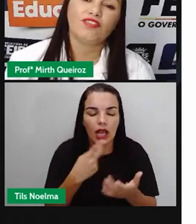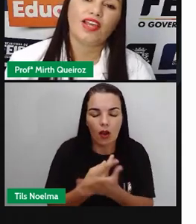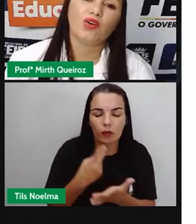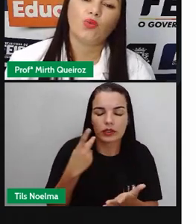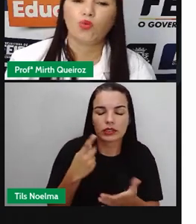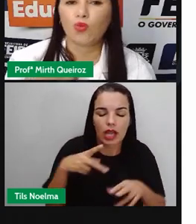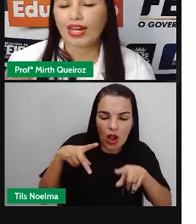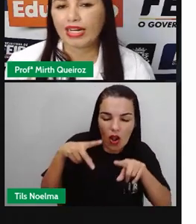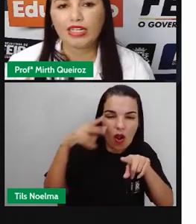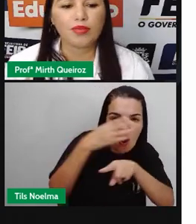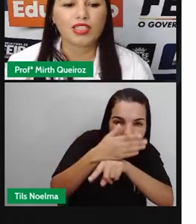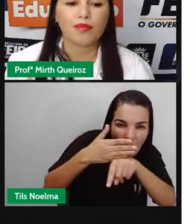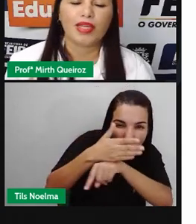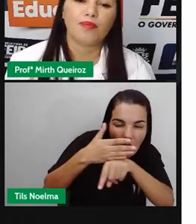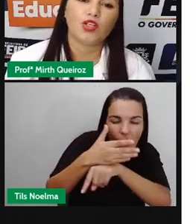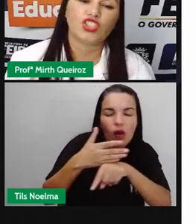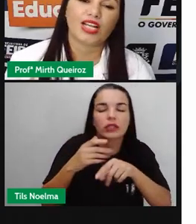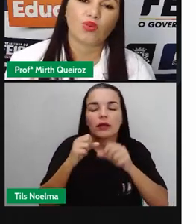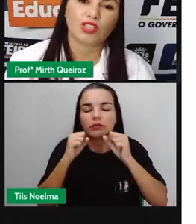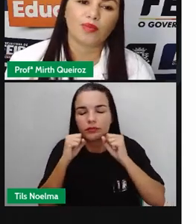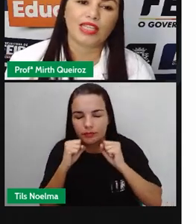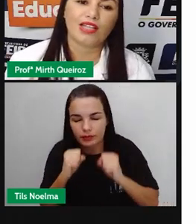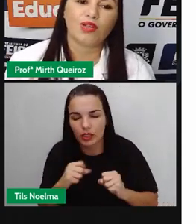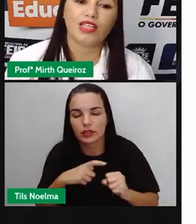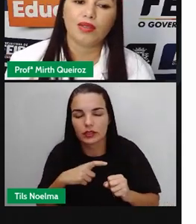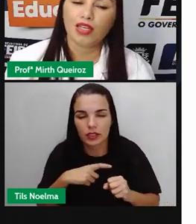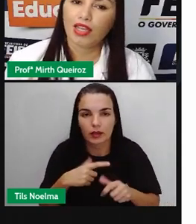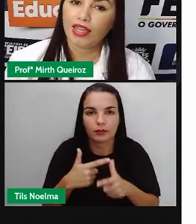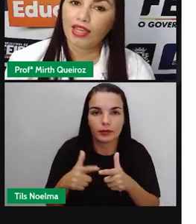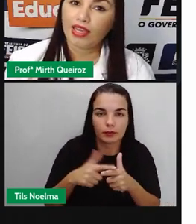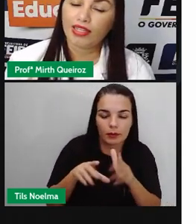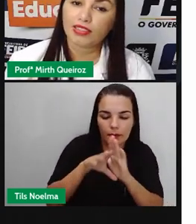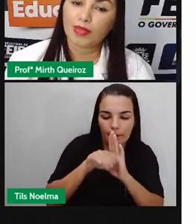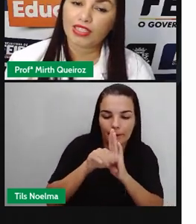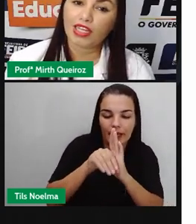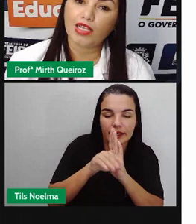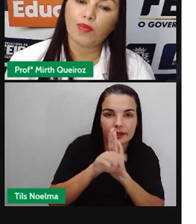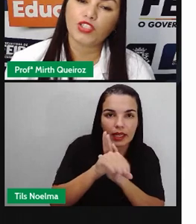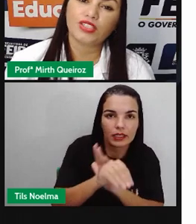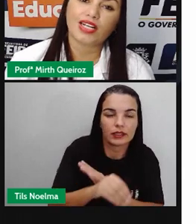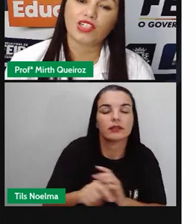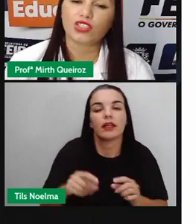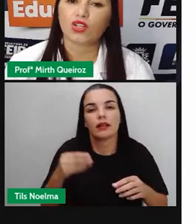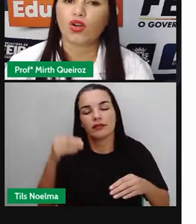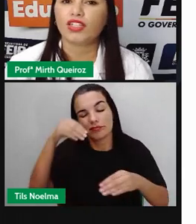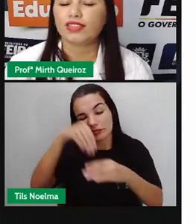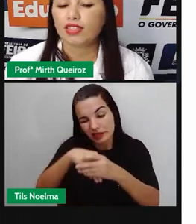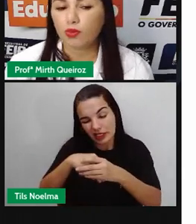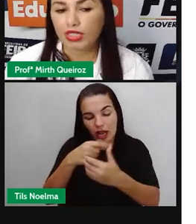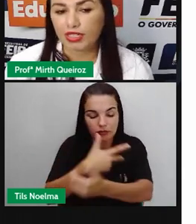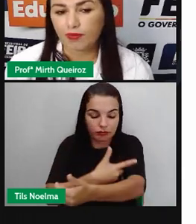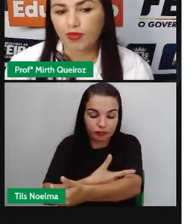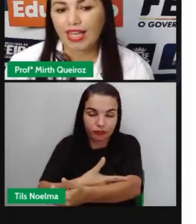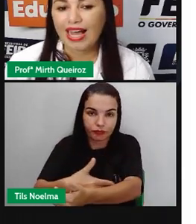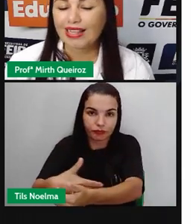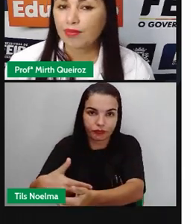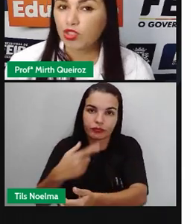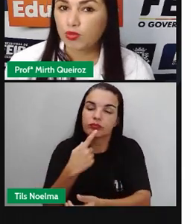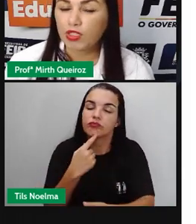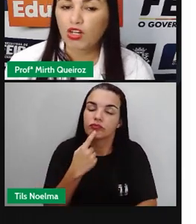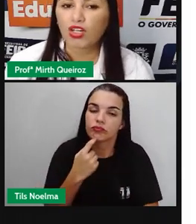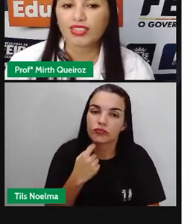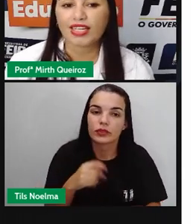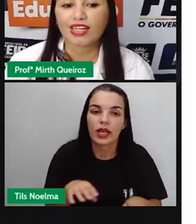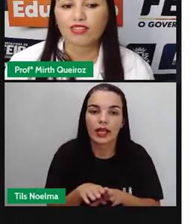e esse ferro Arame também pode estar contaminado ali é essa bactéria ela pode entrar na nossa corrente sanguínea